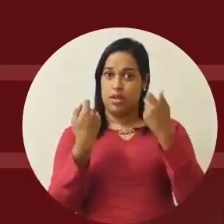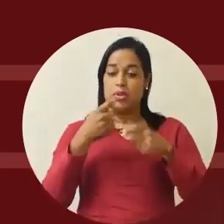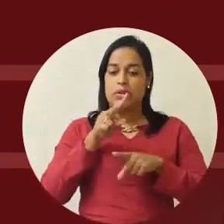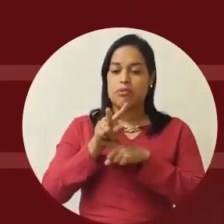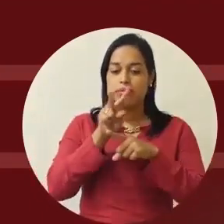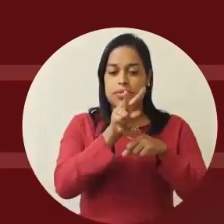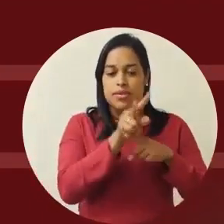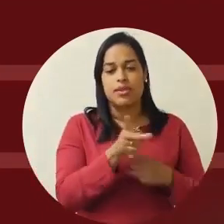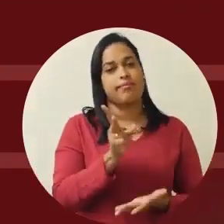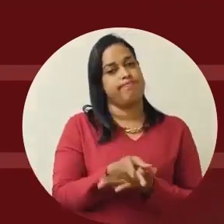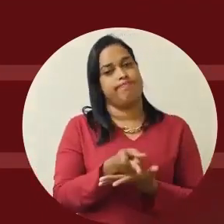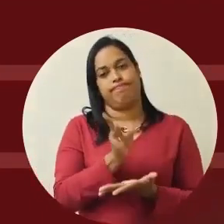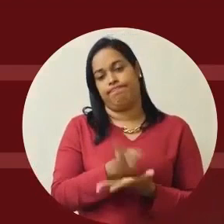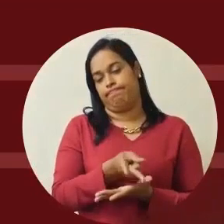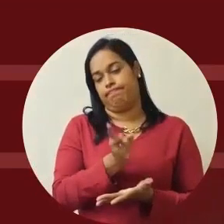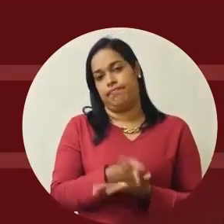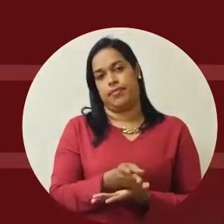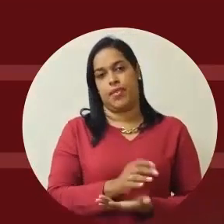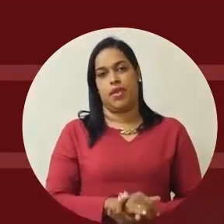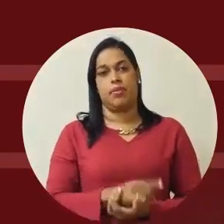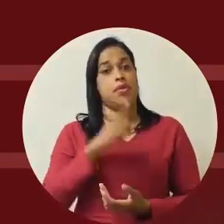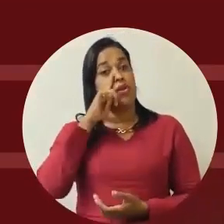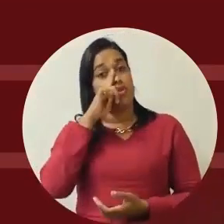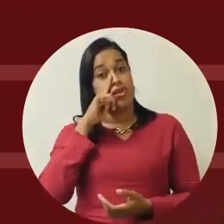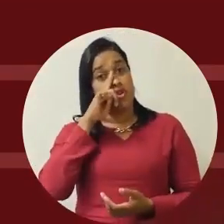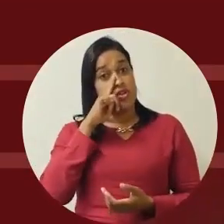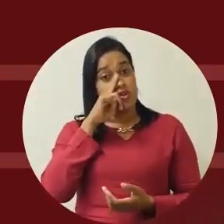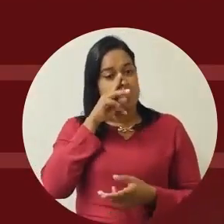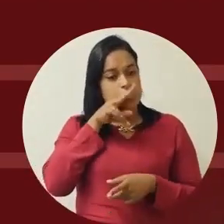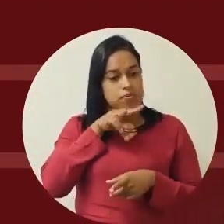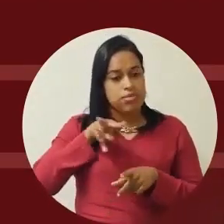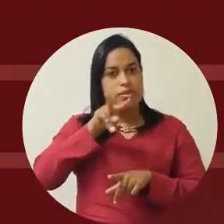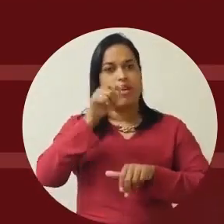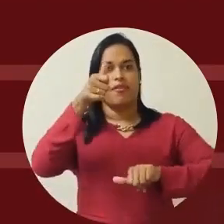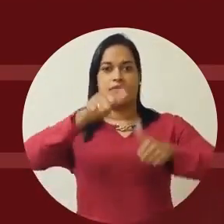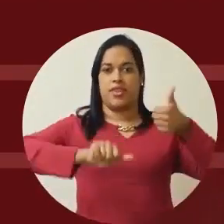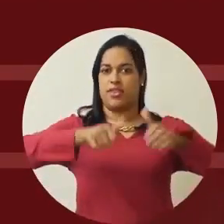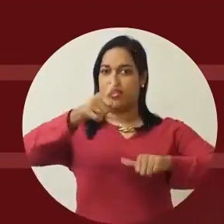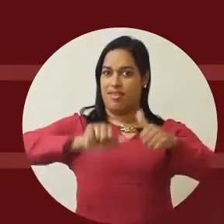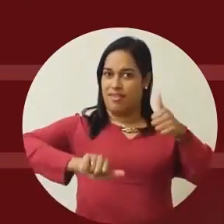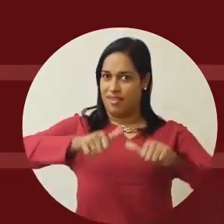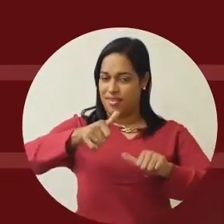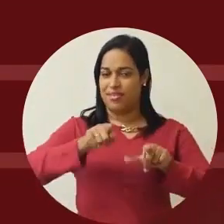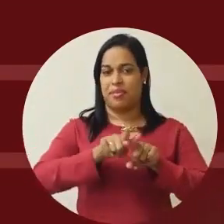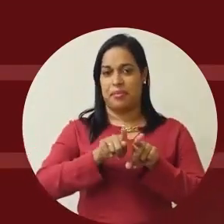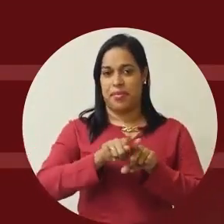monitoradas constantemente. Os riscos devem ser mitigados, vamos estudar